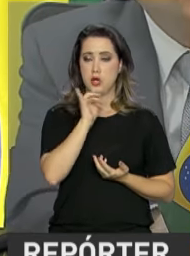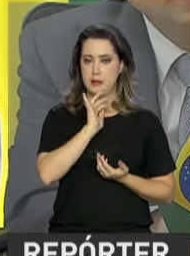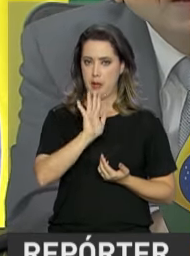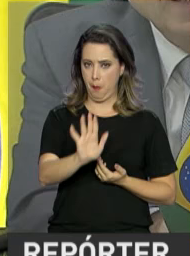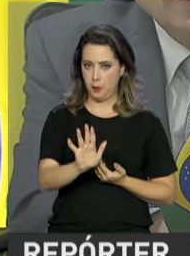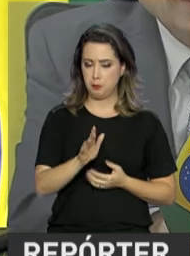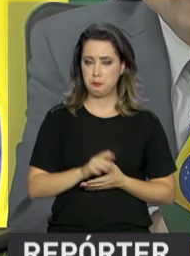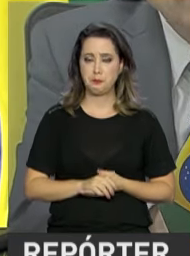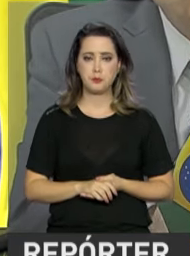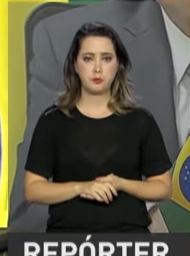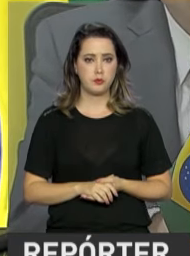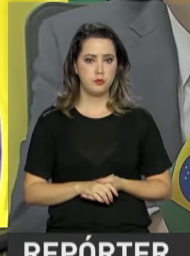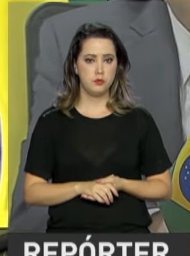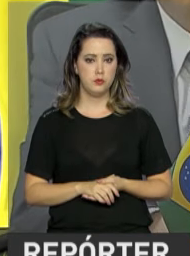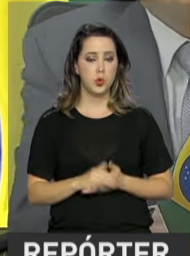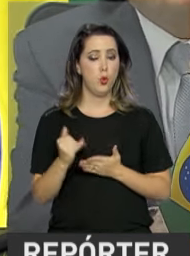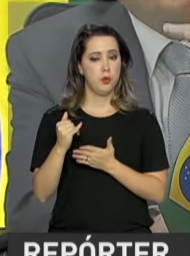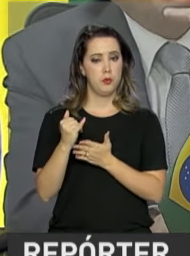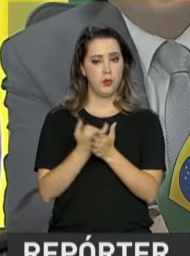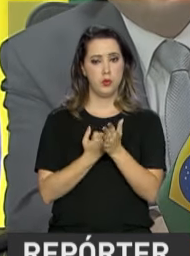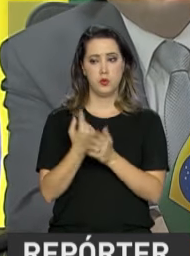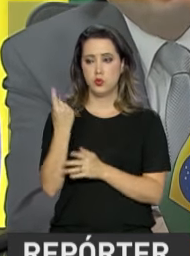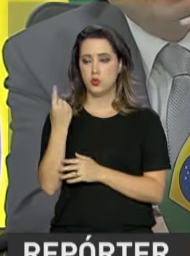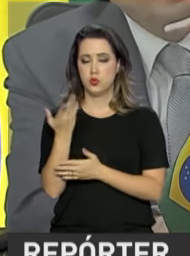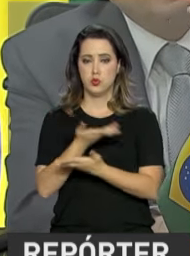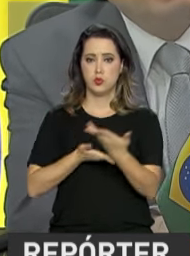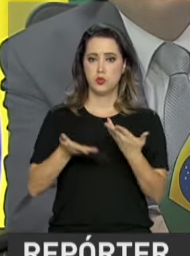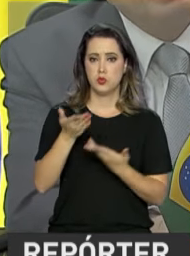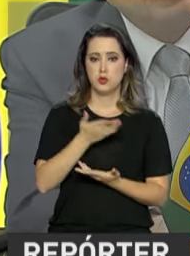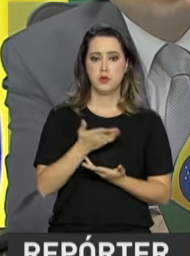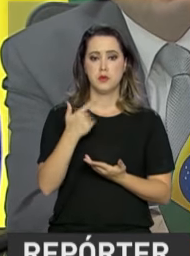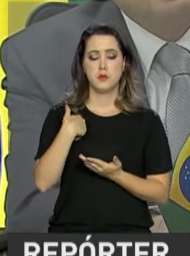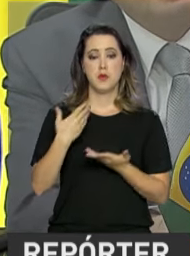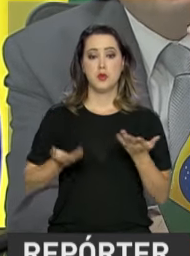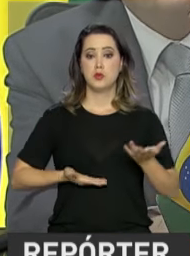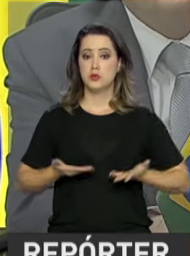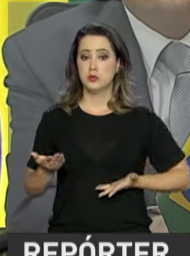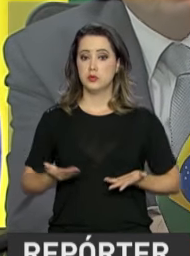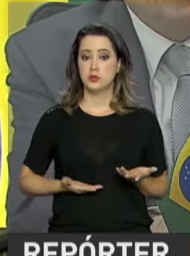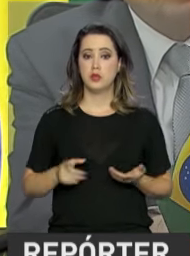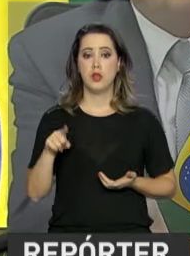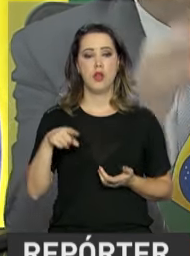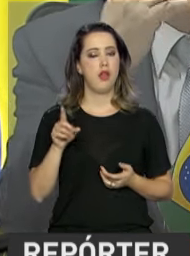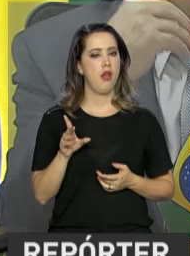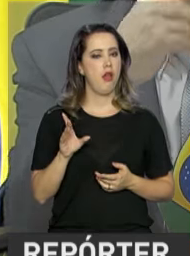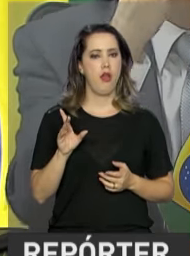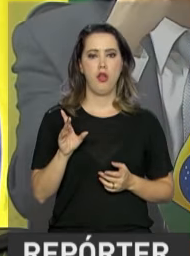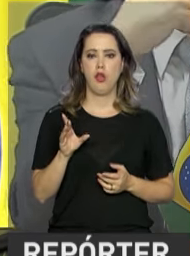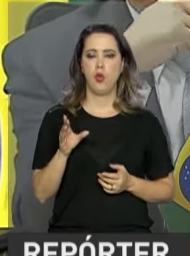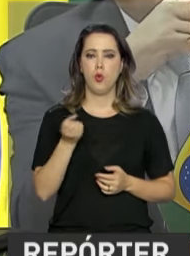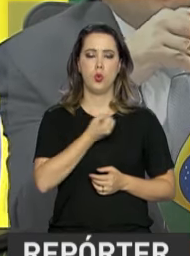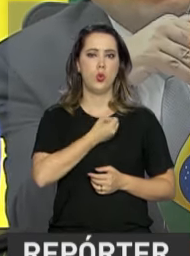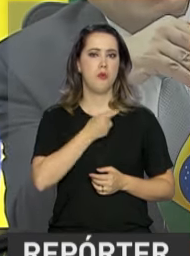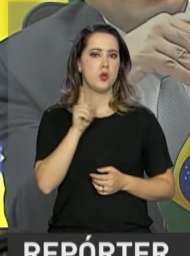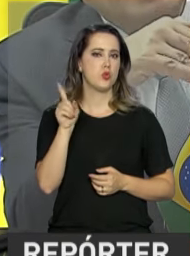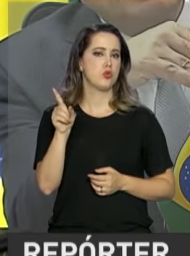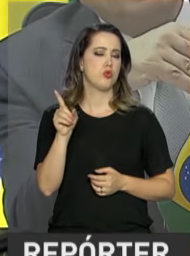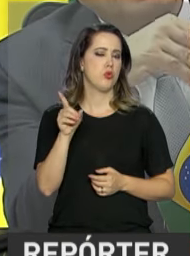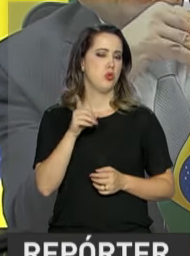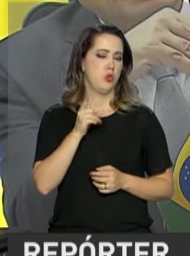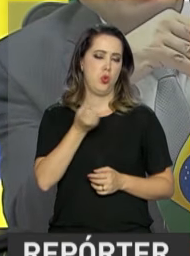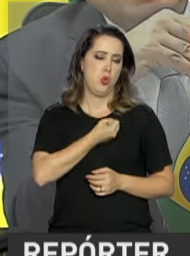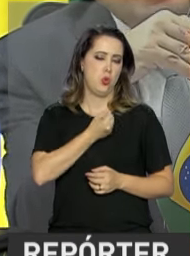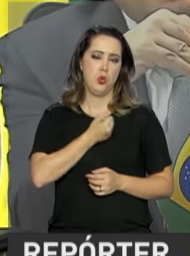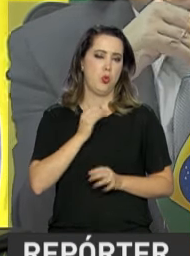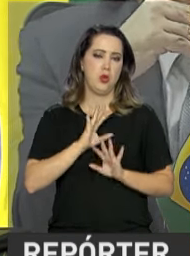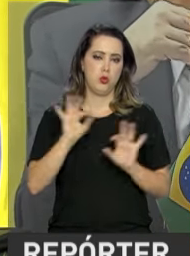exemplo, a alíquota aplicável de uma relação entre serviços é X%. Os dois países concordaram com essa alíquota,